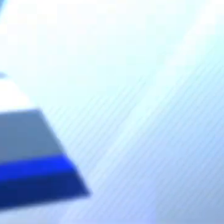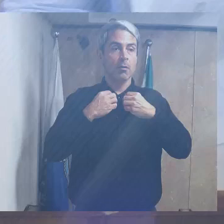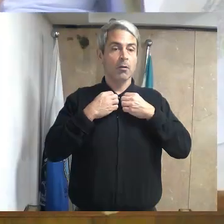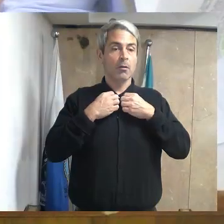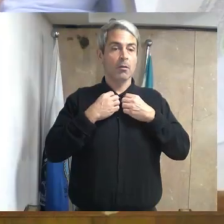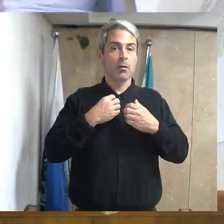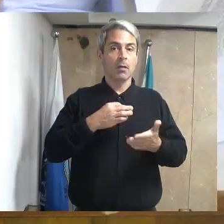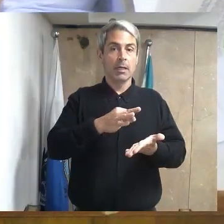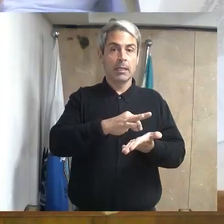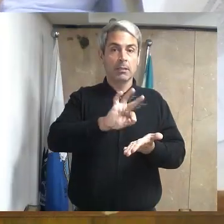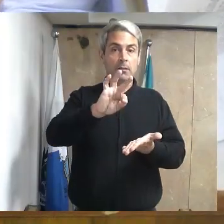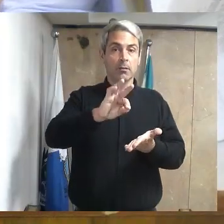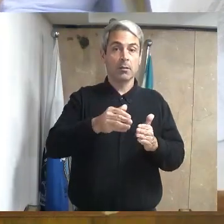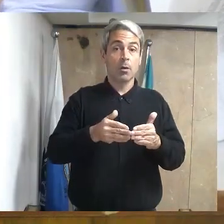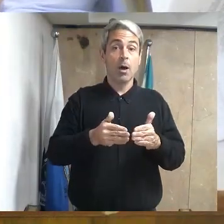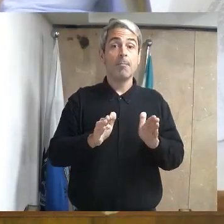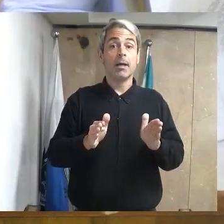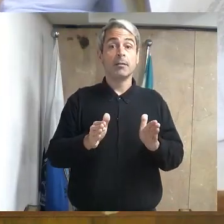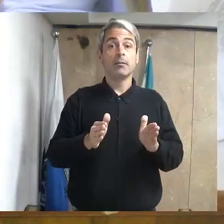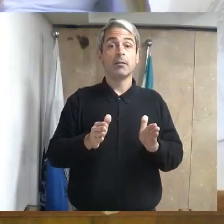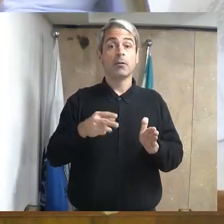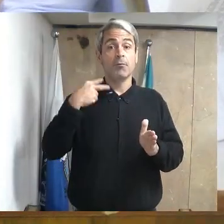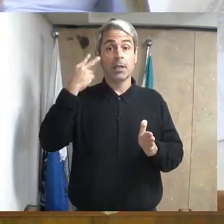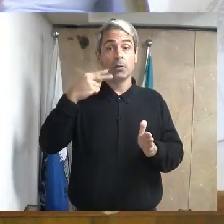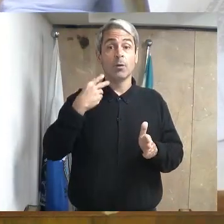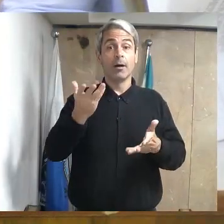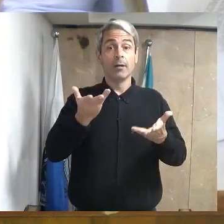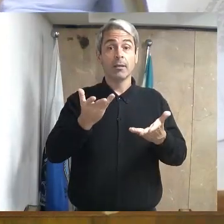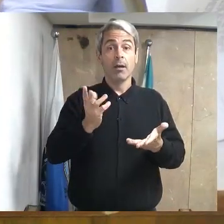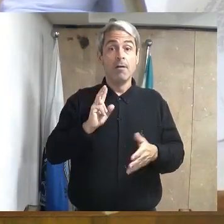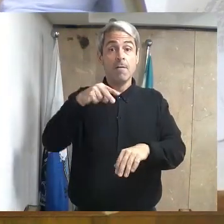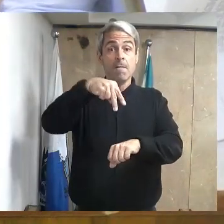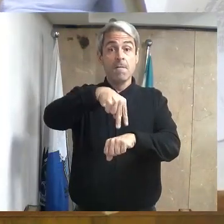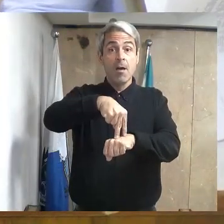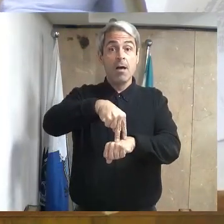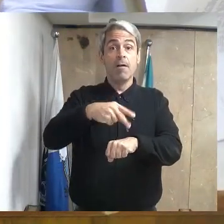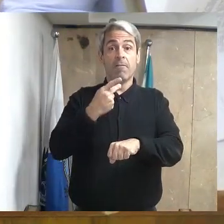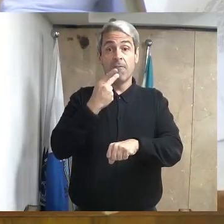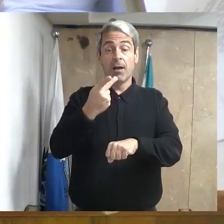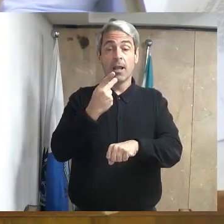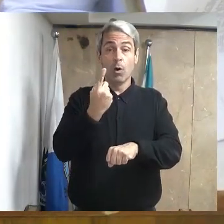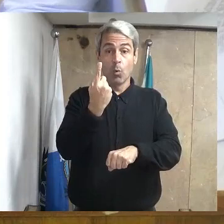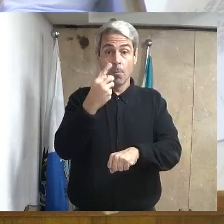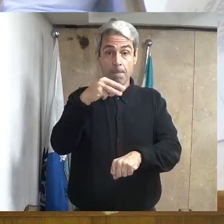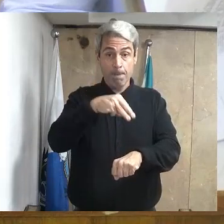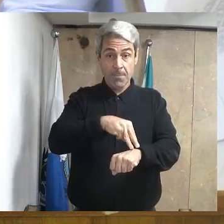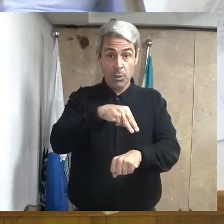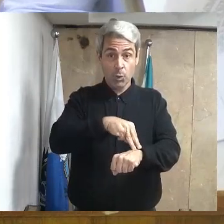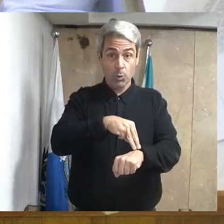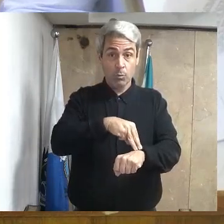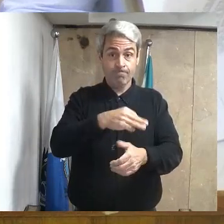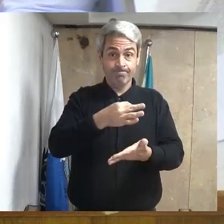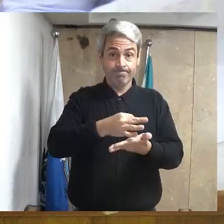As inscrições estão abertas aos vereadores que quiserem fazer uso da palavra. Um minuto de inscrições.